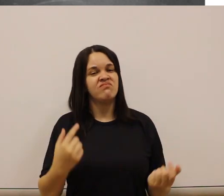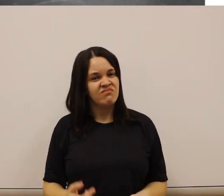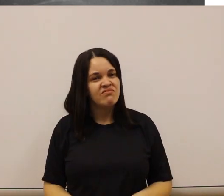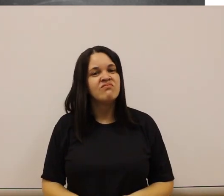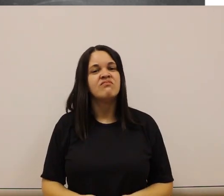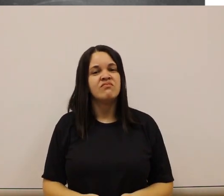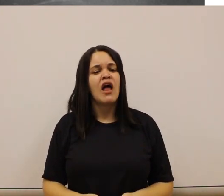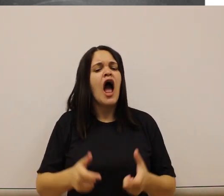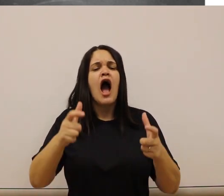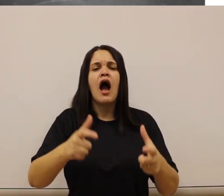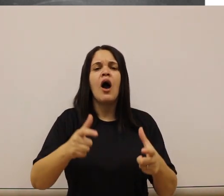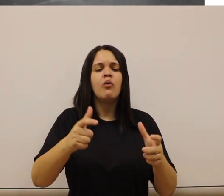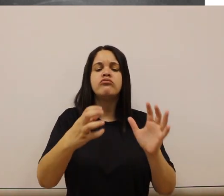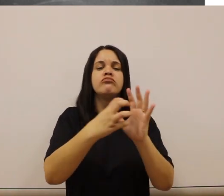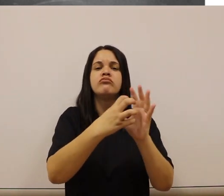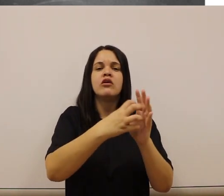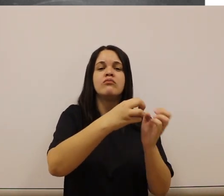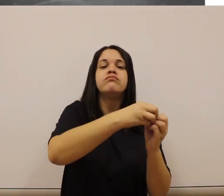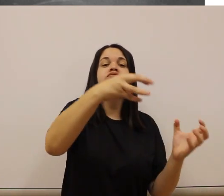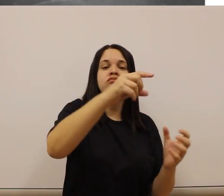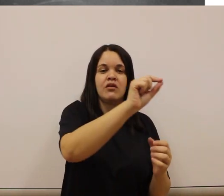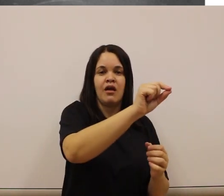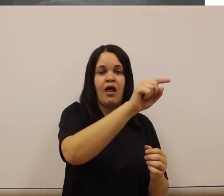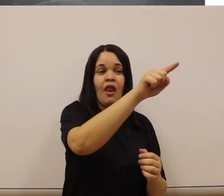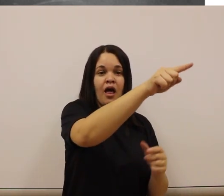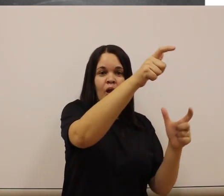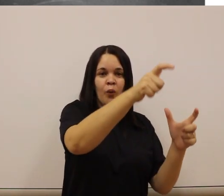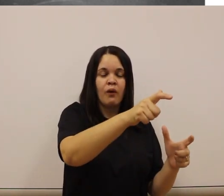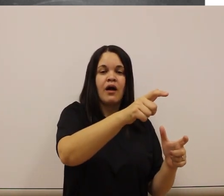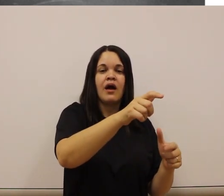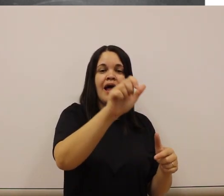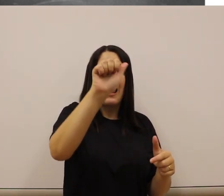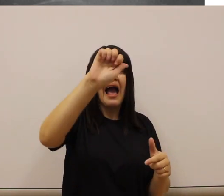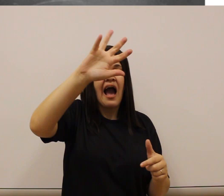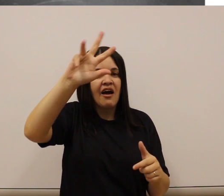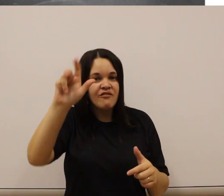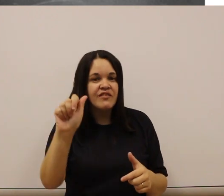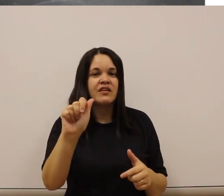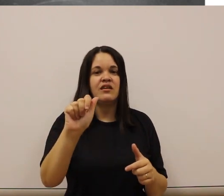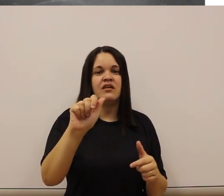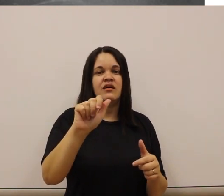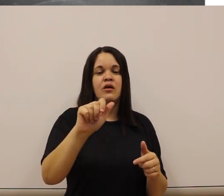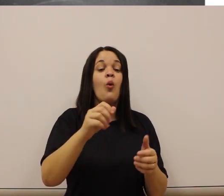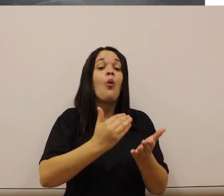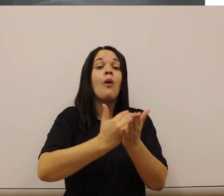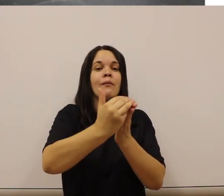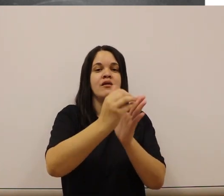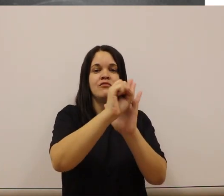Ele teve origem nos primatas da África Central e Ocidental no começo do século XX.